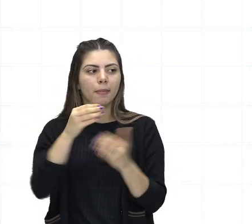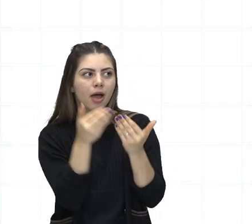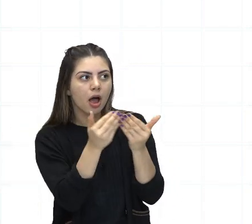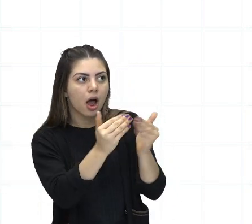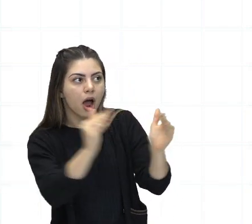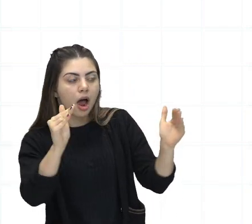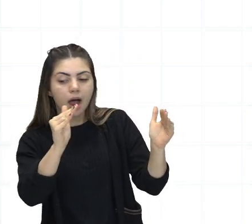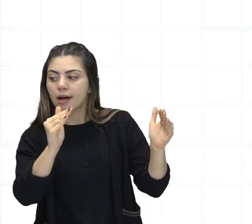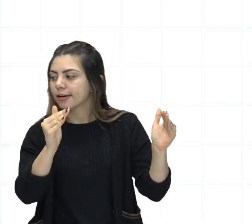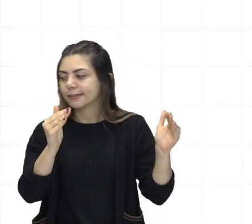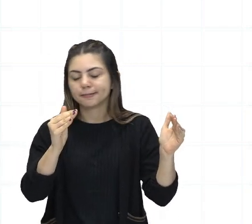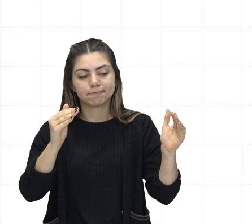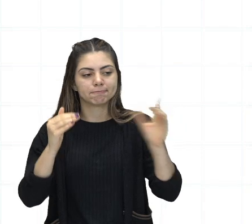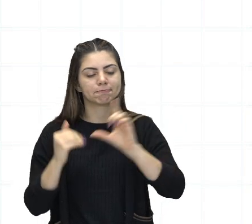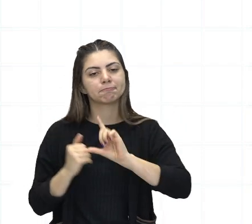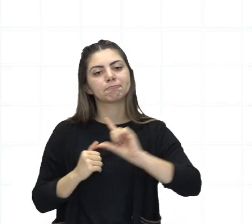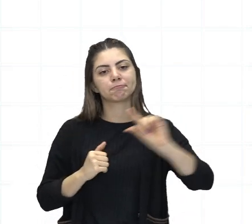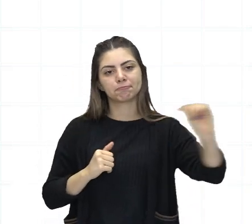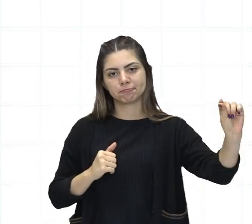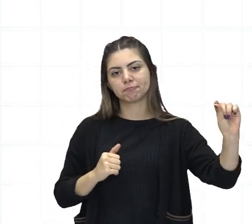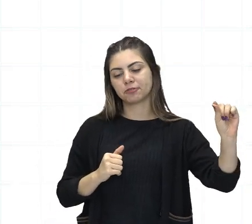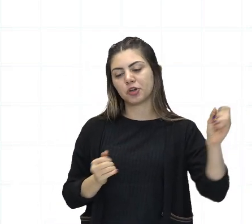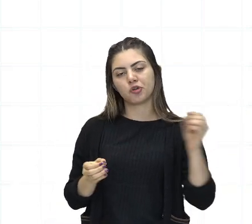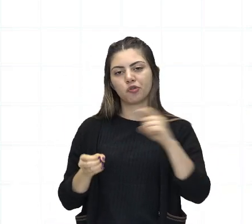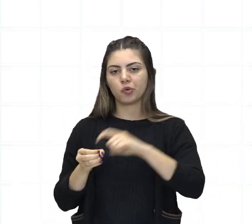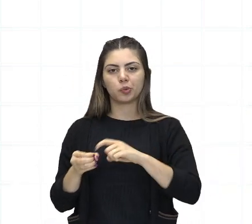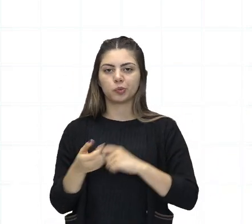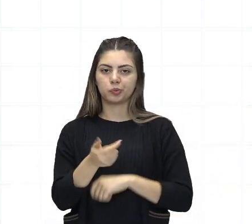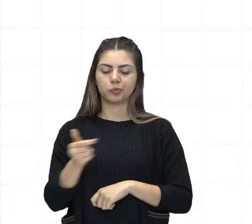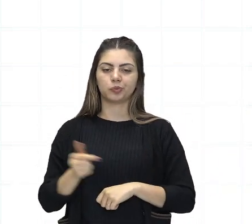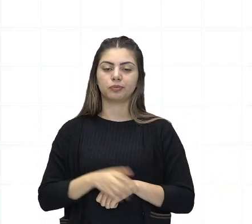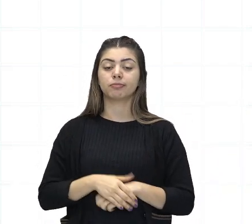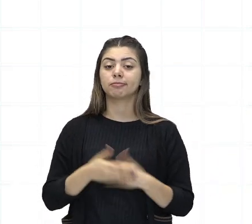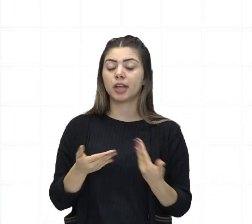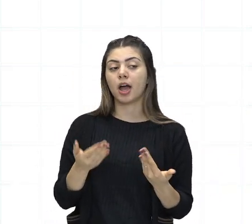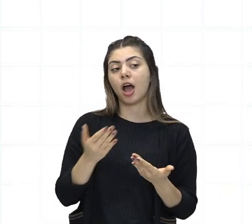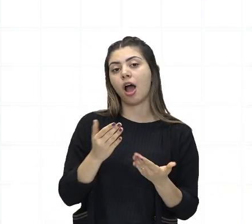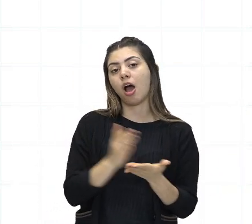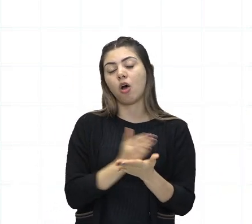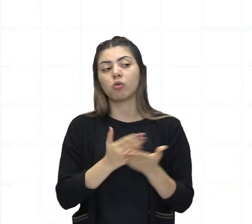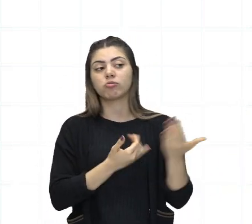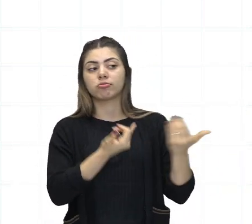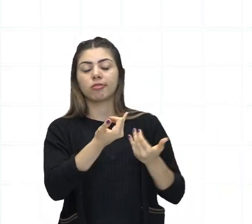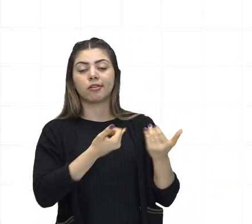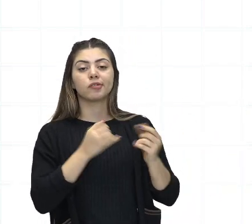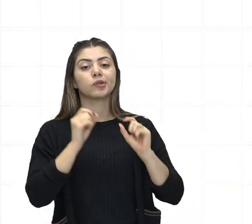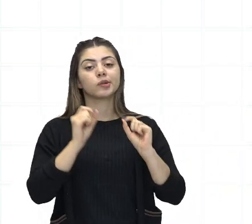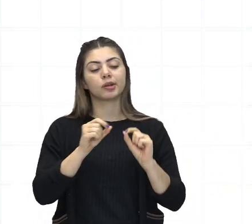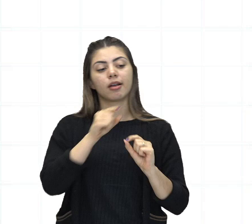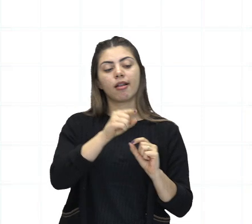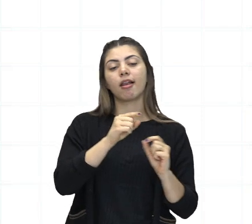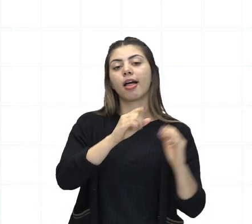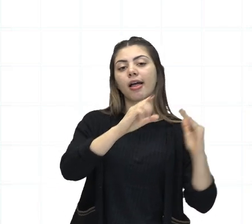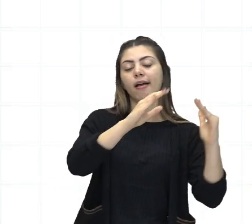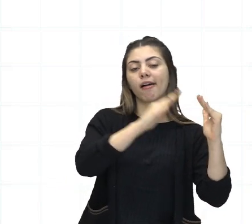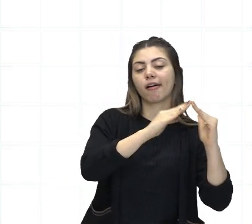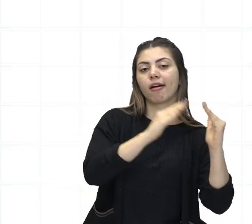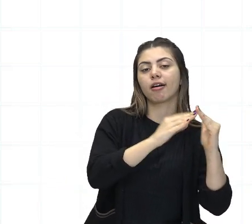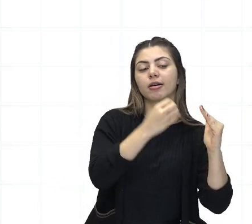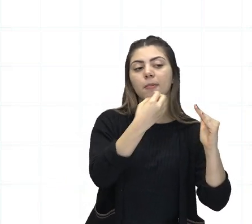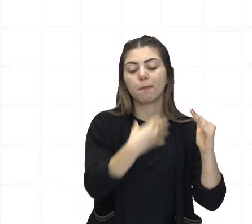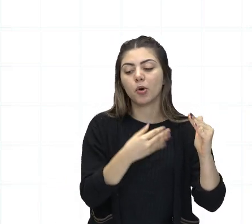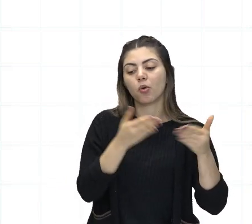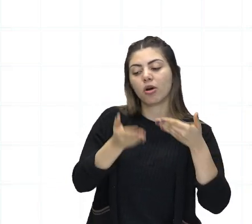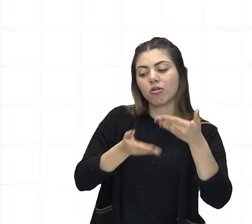portão aberto, foi embora e não voltou mais. Dizem, eu não sei, que ela agora está numa boa casa onde